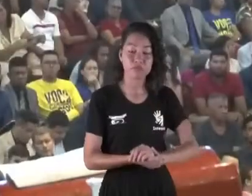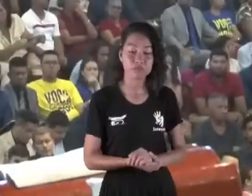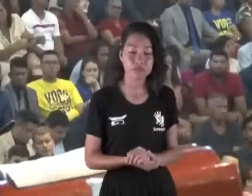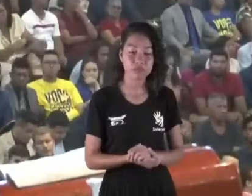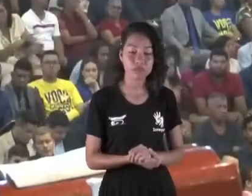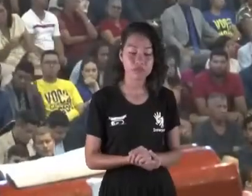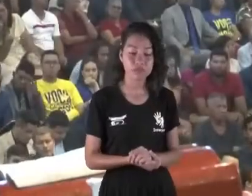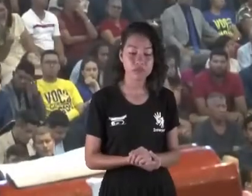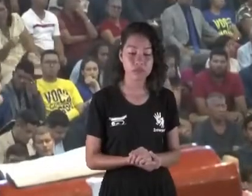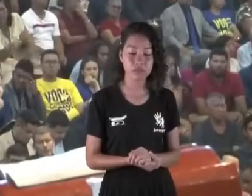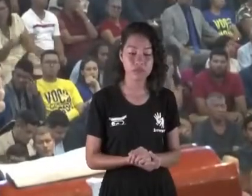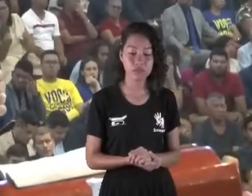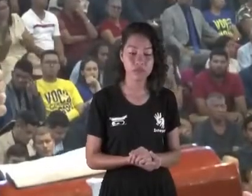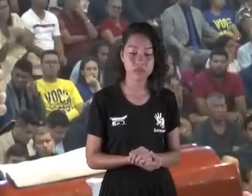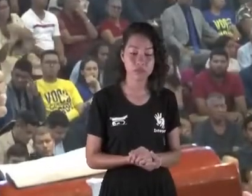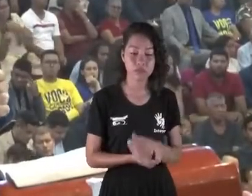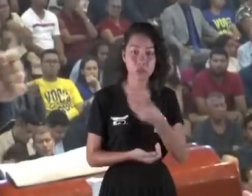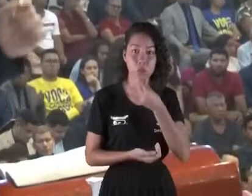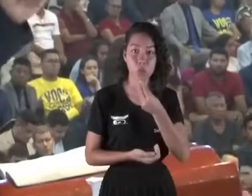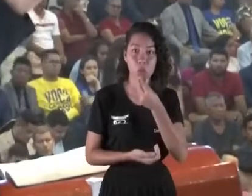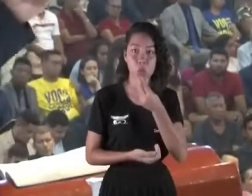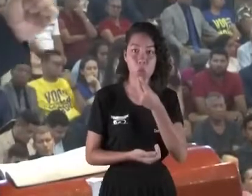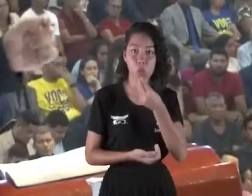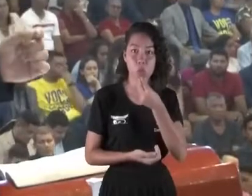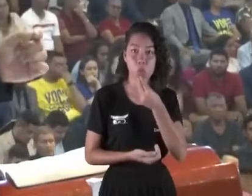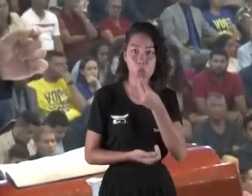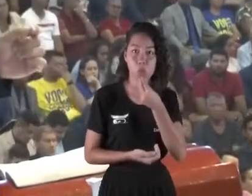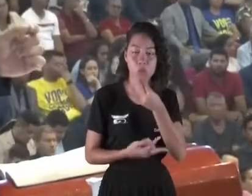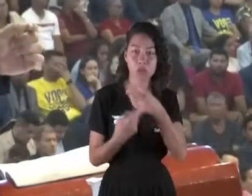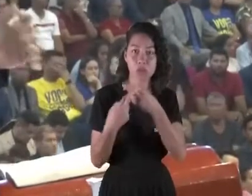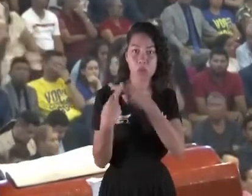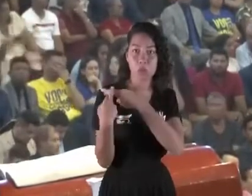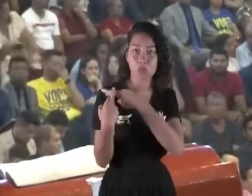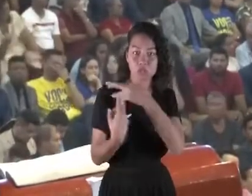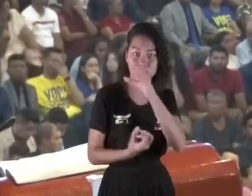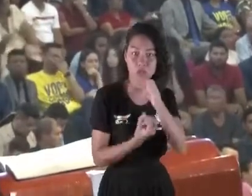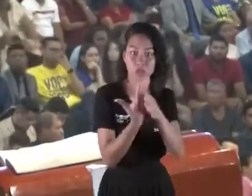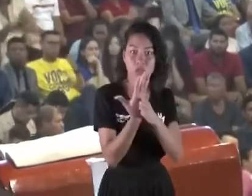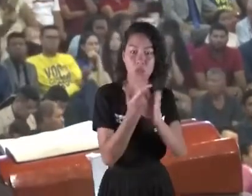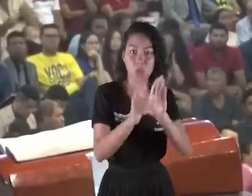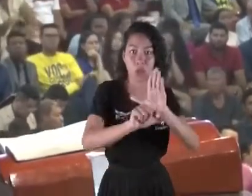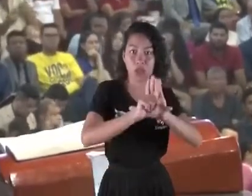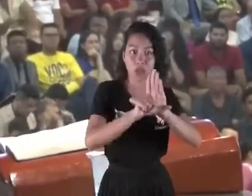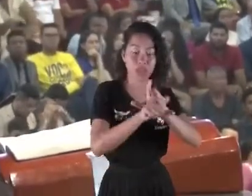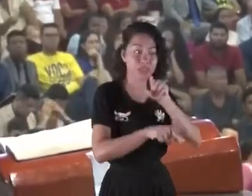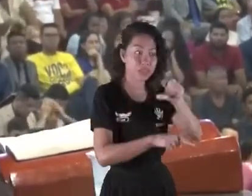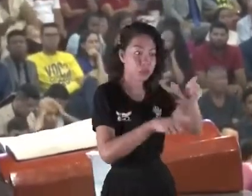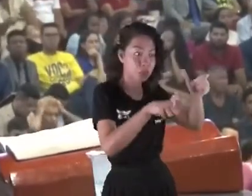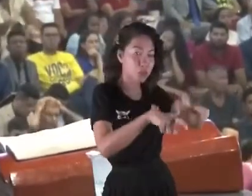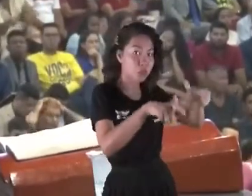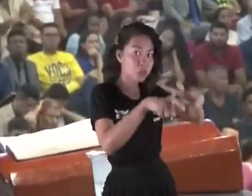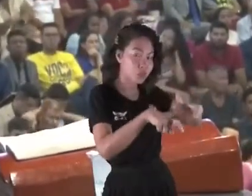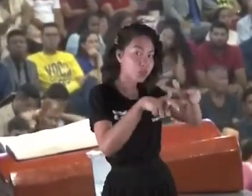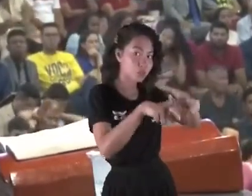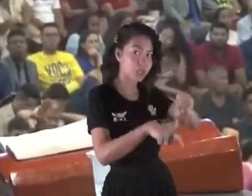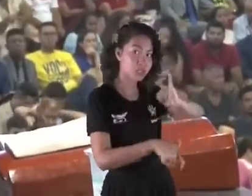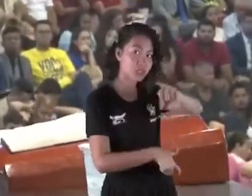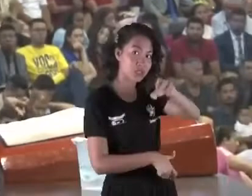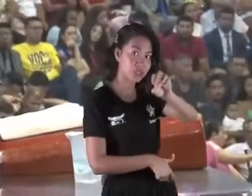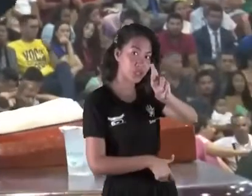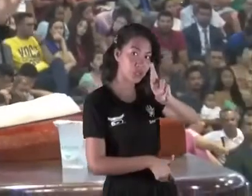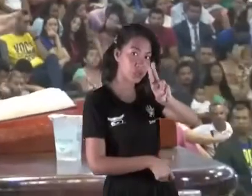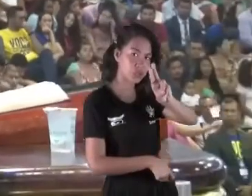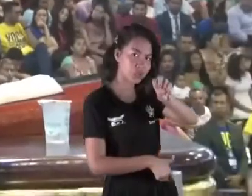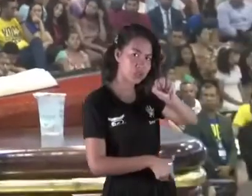desde que Ilquias fundou a lei do Senhor em Jerusalém. Parece-me que essas